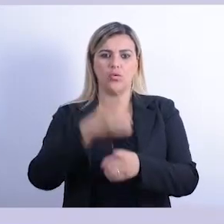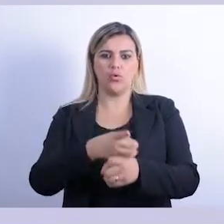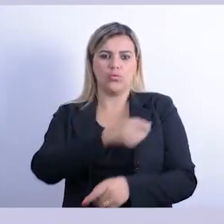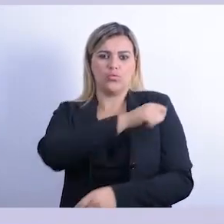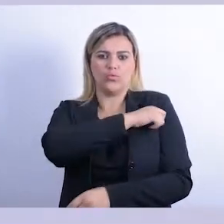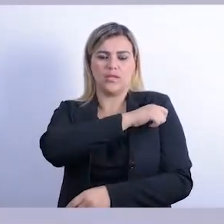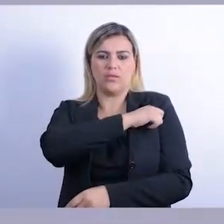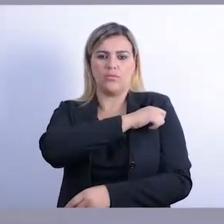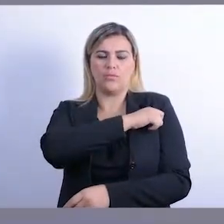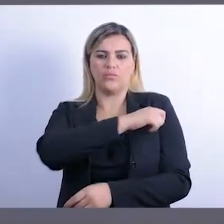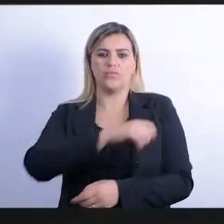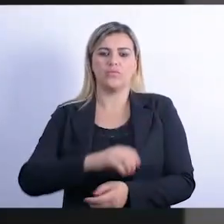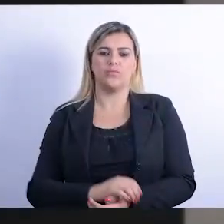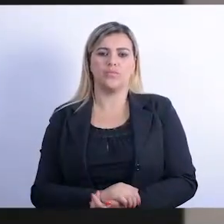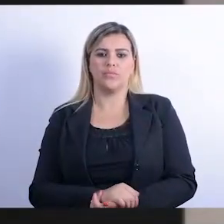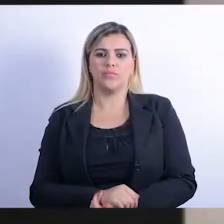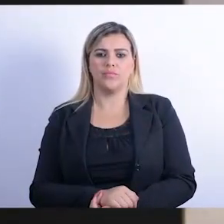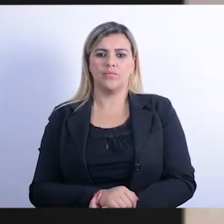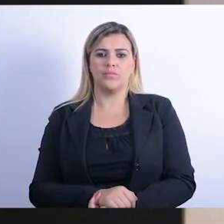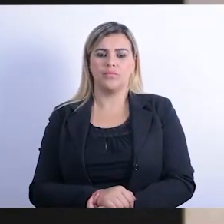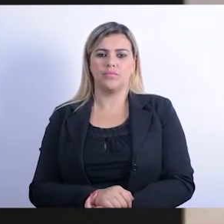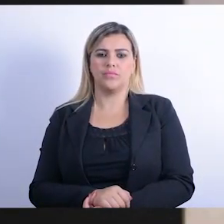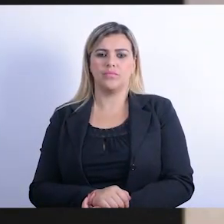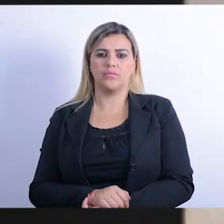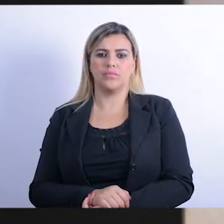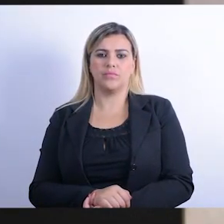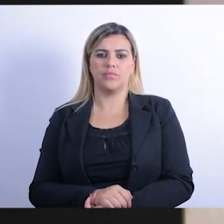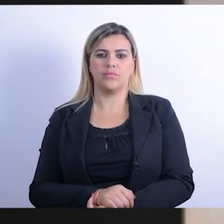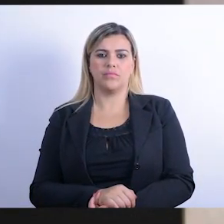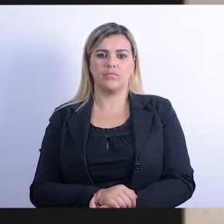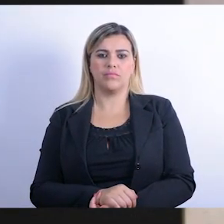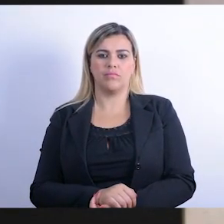de docentes que aconteceu Primeiro em encontro de BH. docentes, exato.